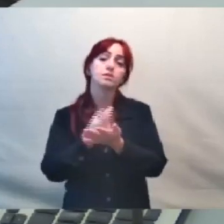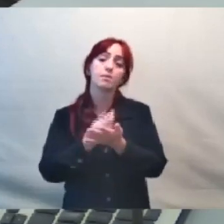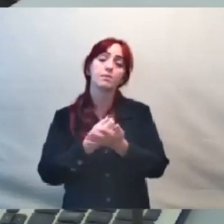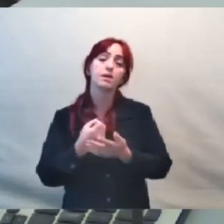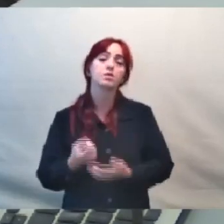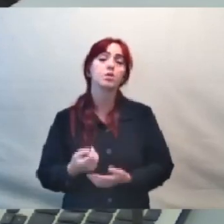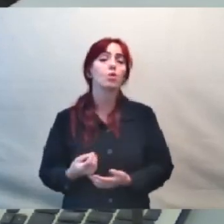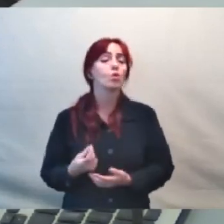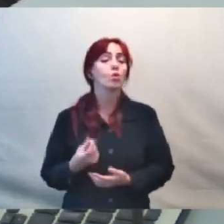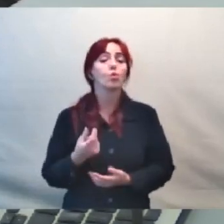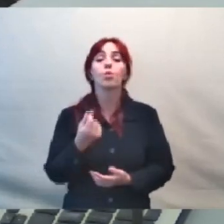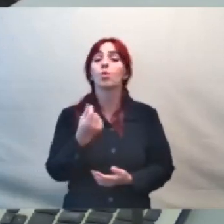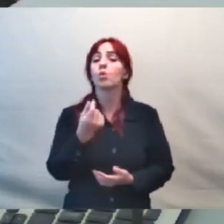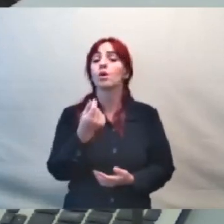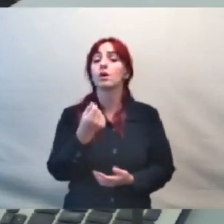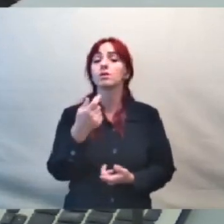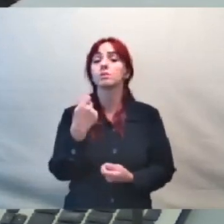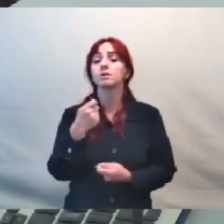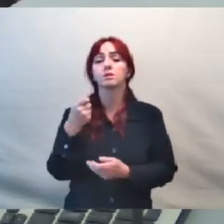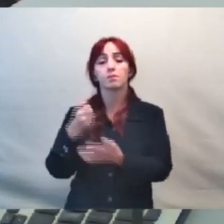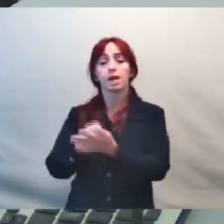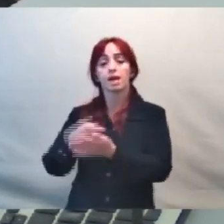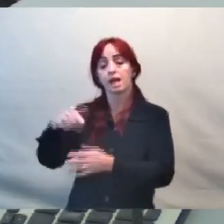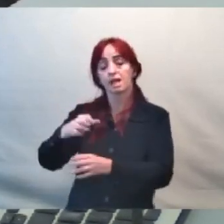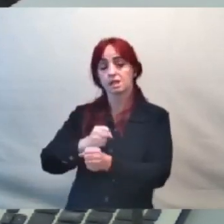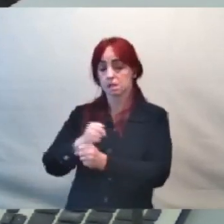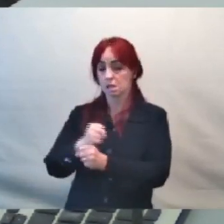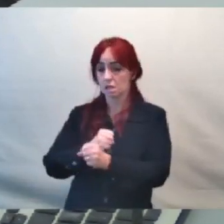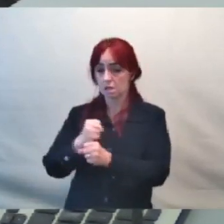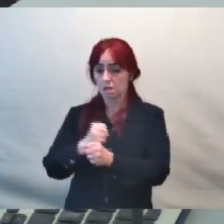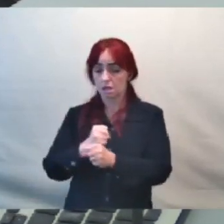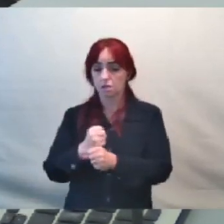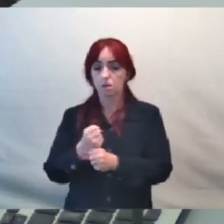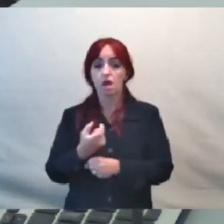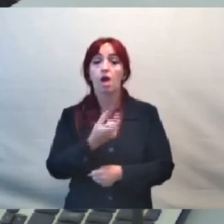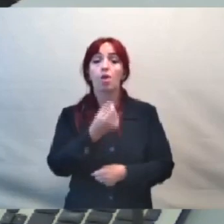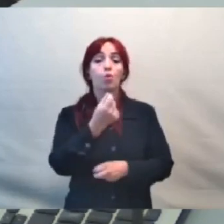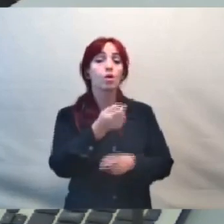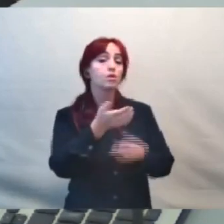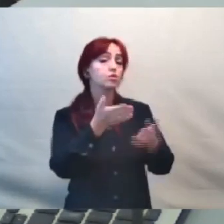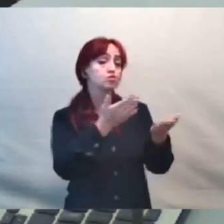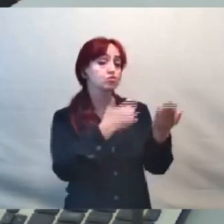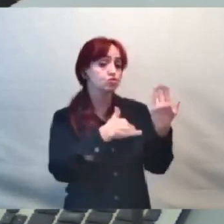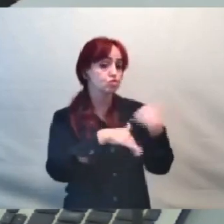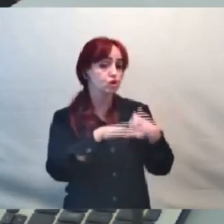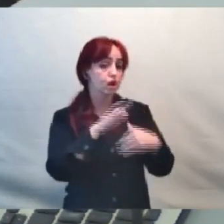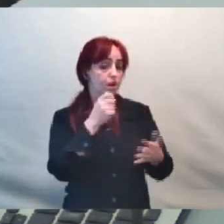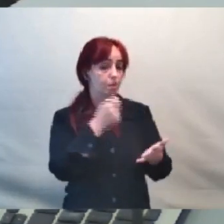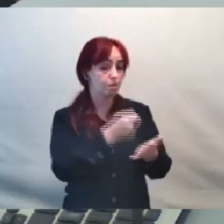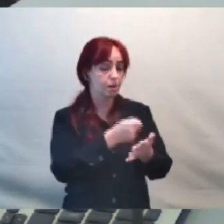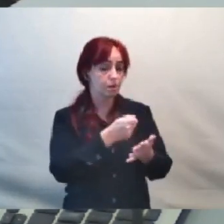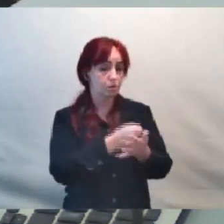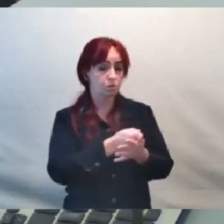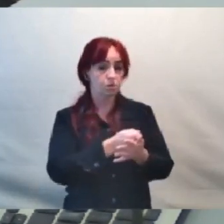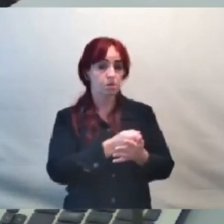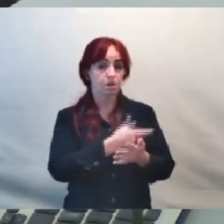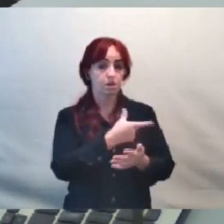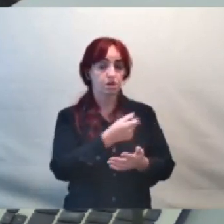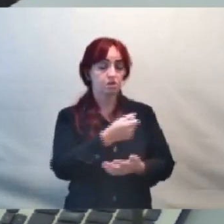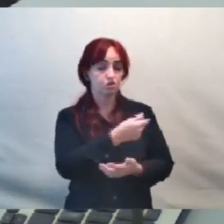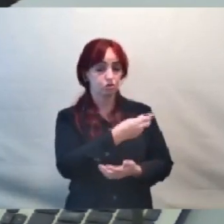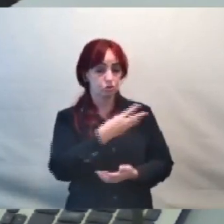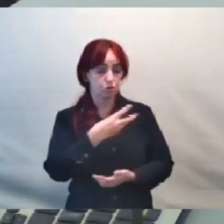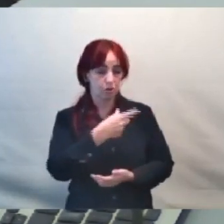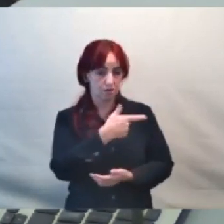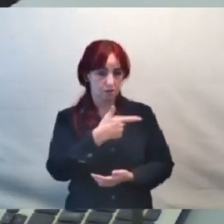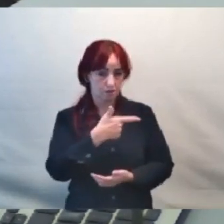resta pagar esse ano e quanto foi pago de resta pagar 2022? Aí eu finalizo